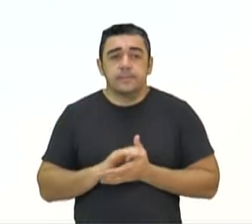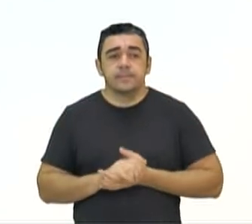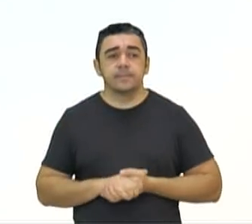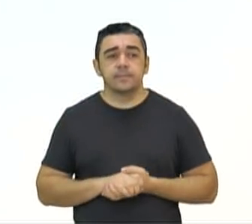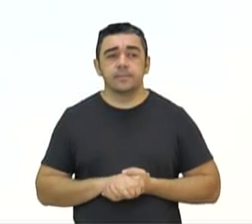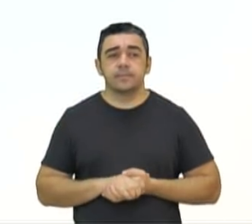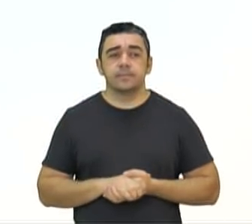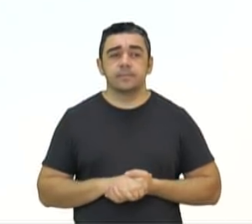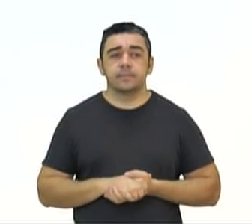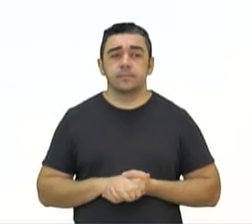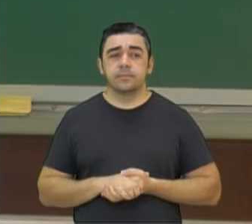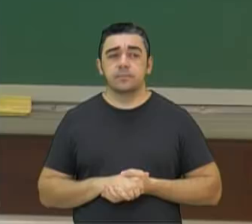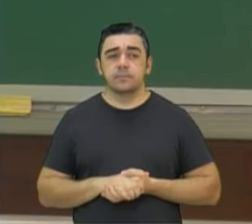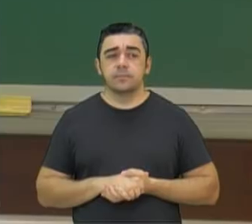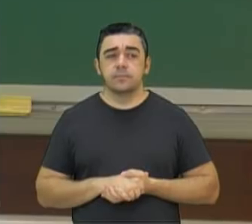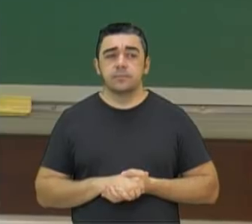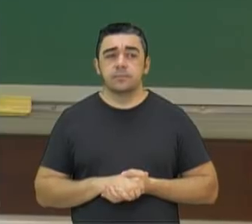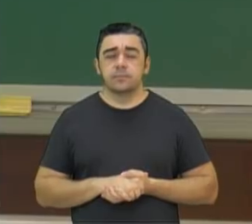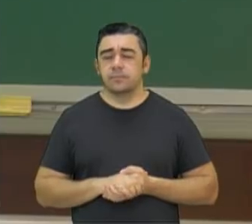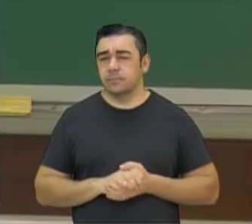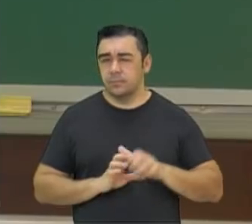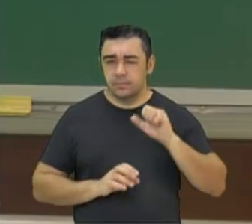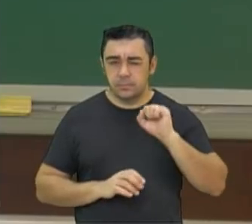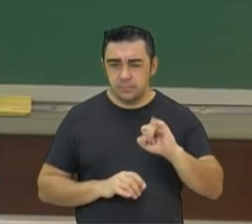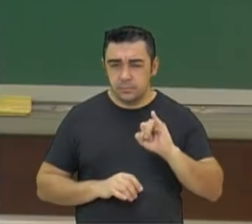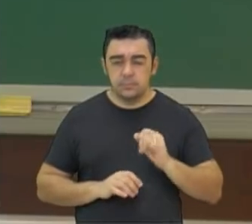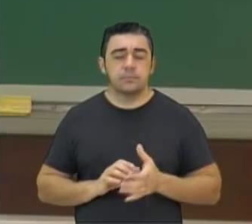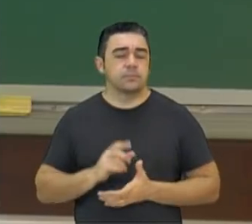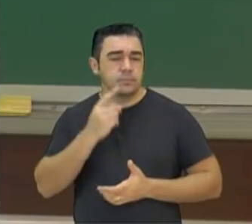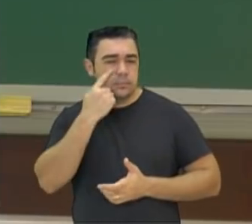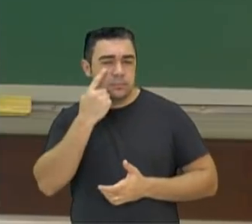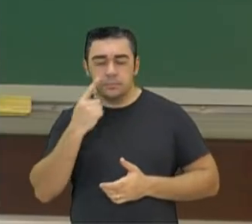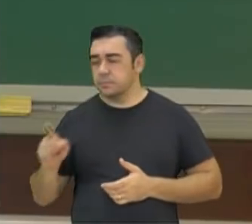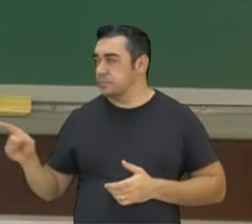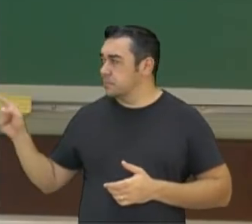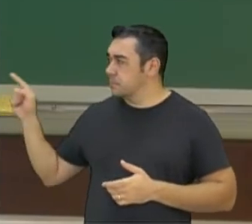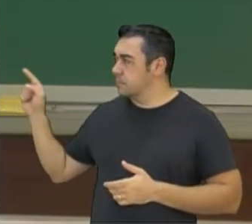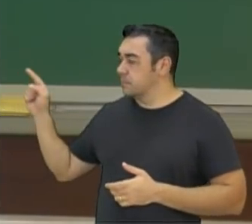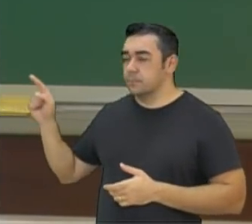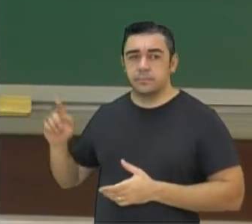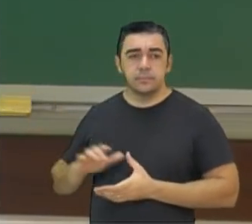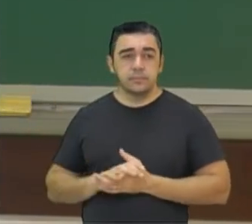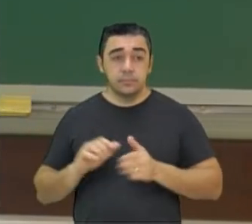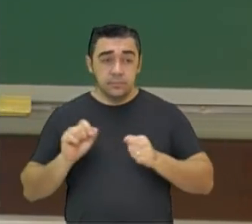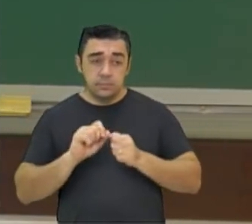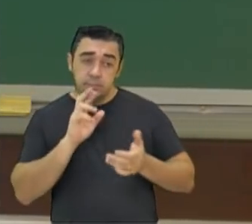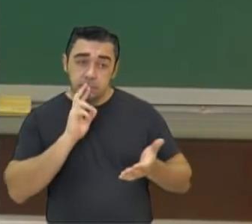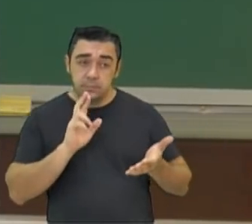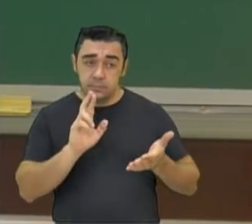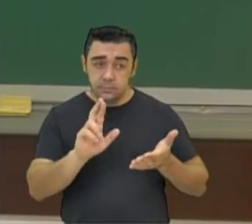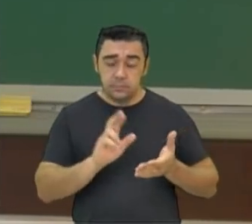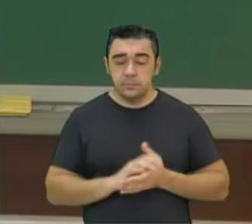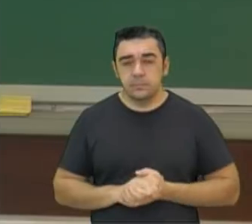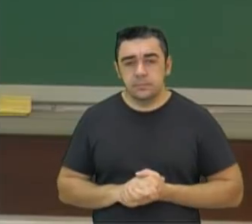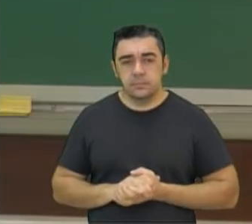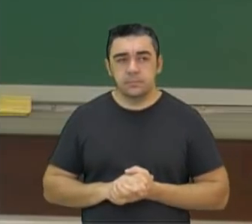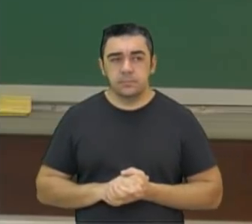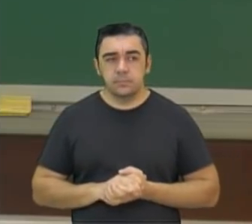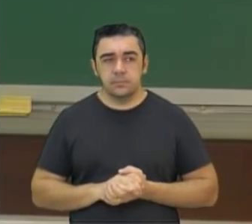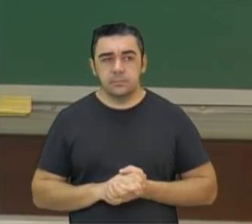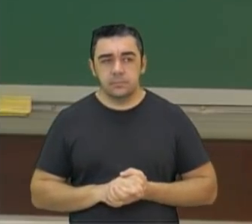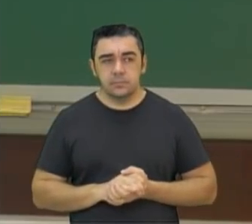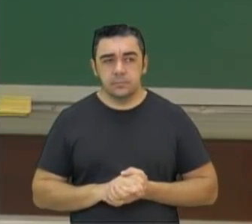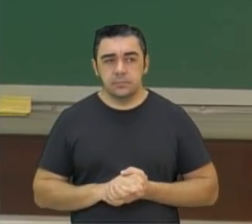iguais. E aqui, vejamos aqui. Para resolver aqui,